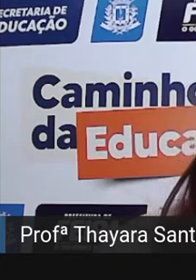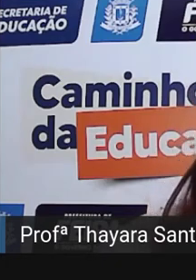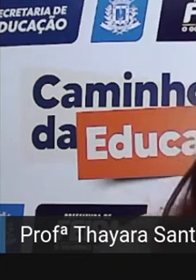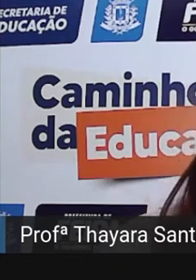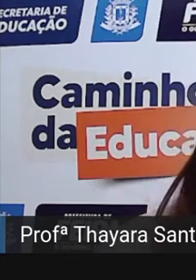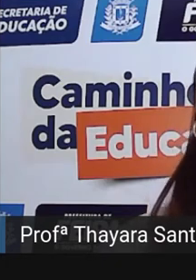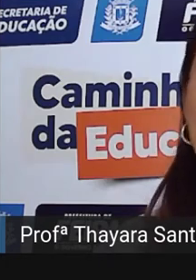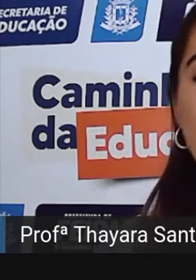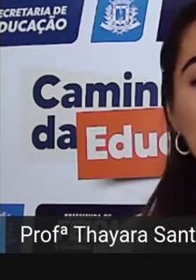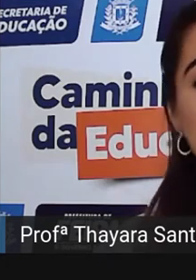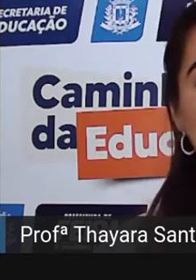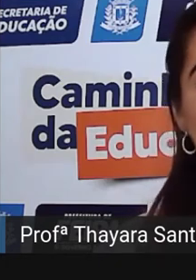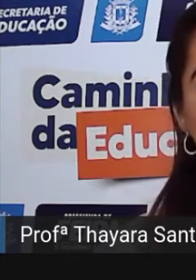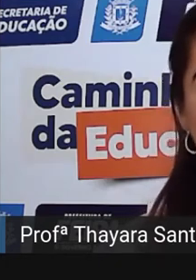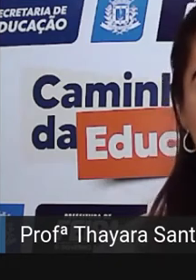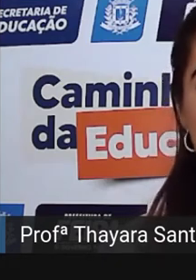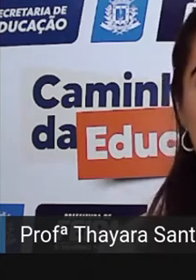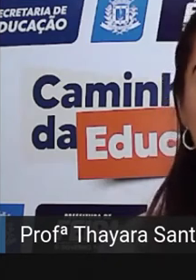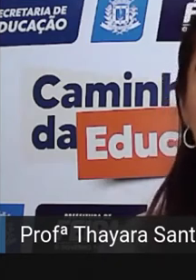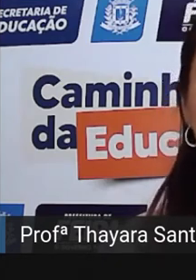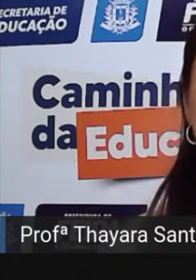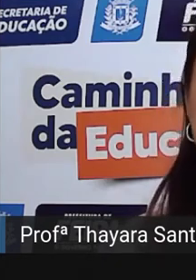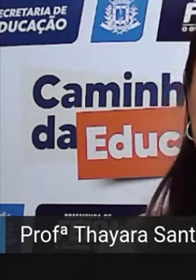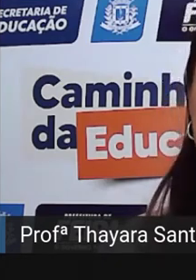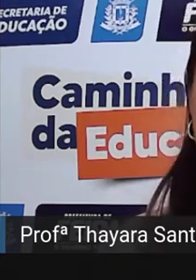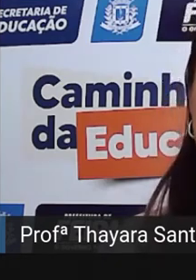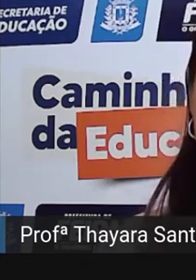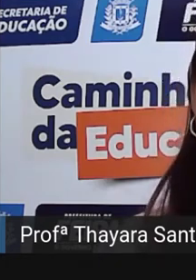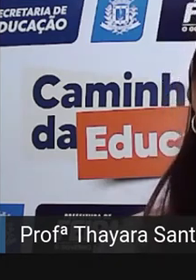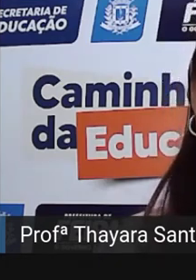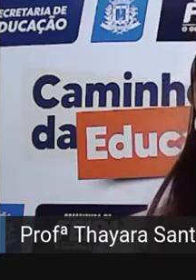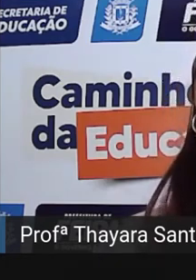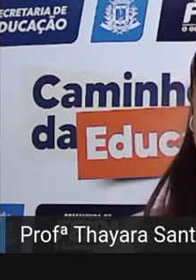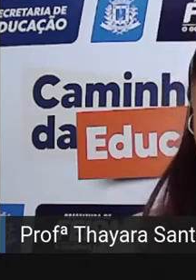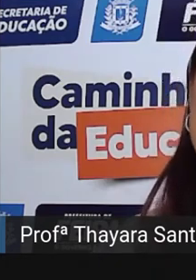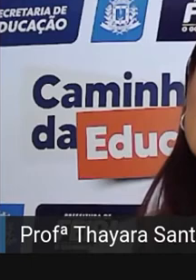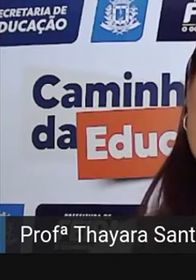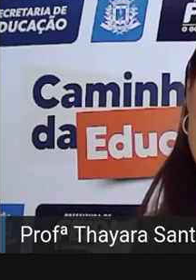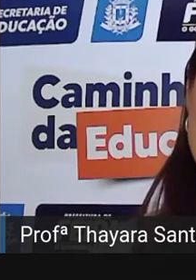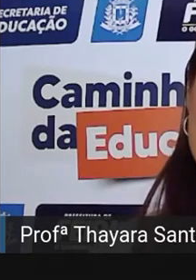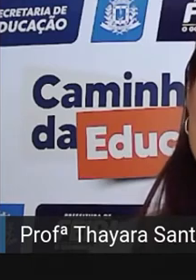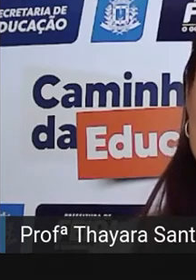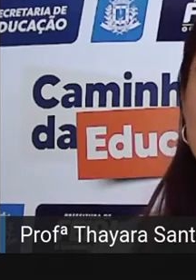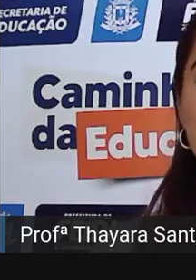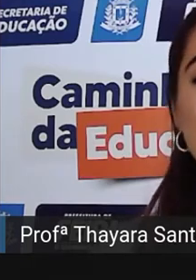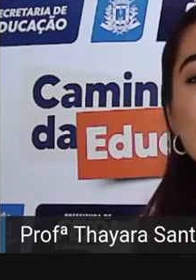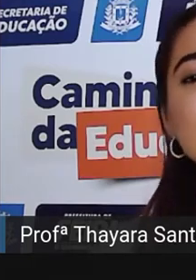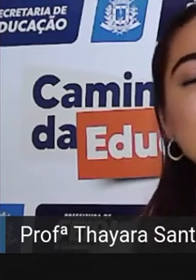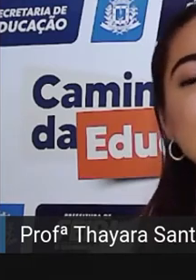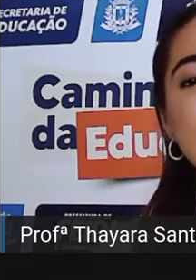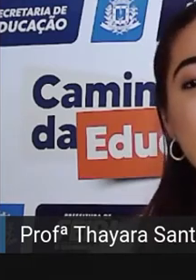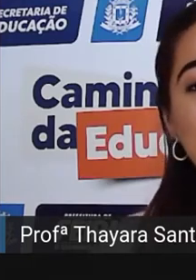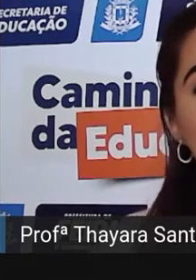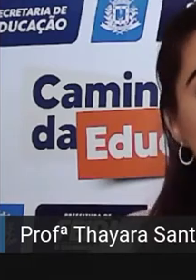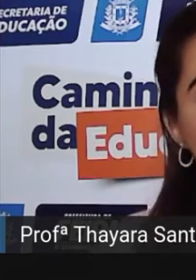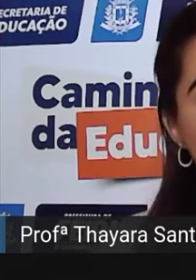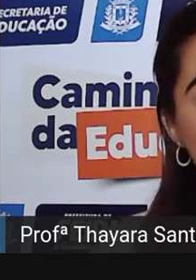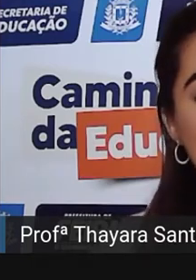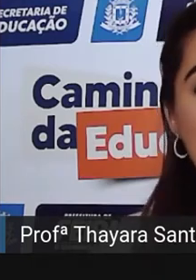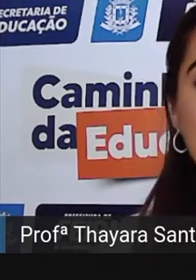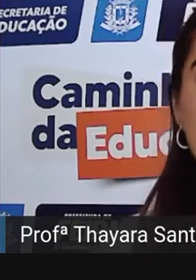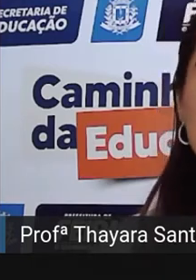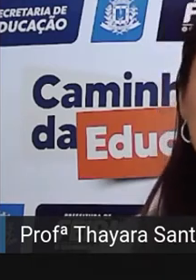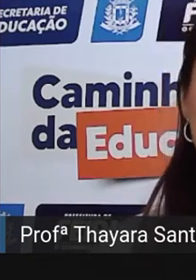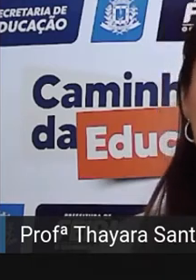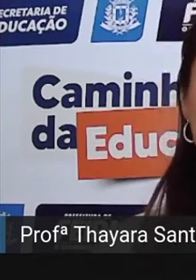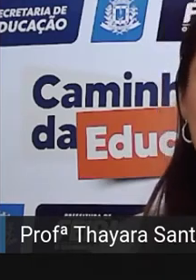escuro, um pouquinho abaixo do ombro. Eles estão parcialmente presos hoje. Estou usando um jaleco branco.